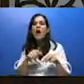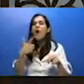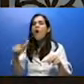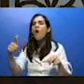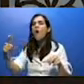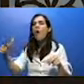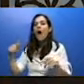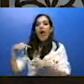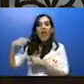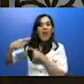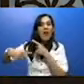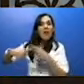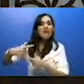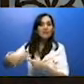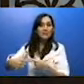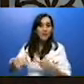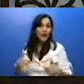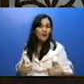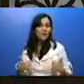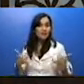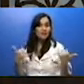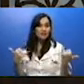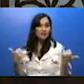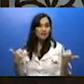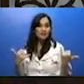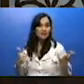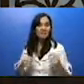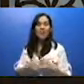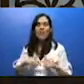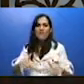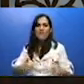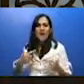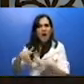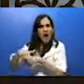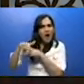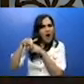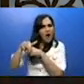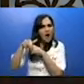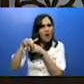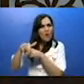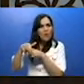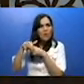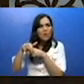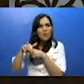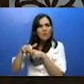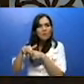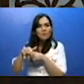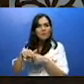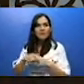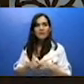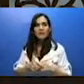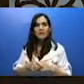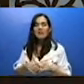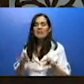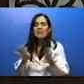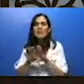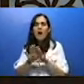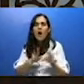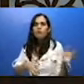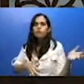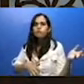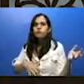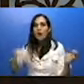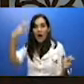tradições quermesses festa do peão e folia de reis certo